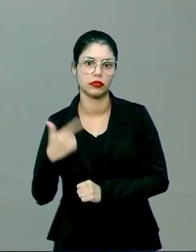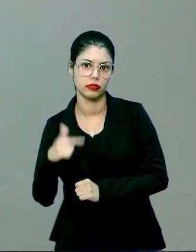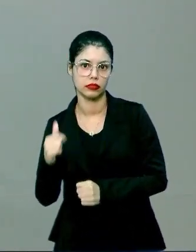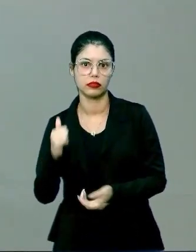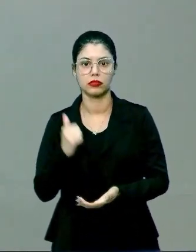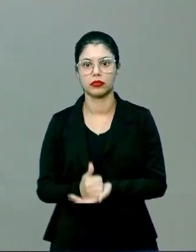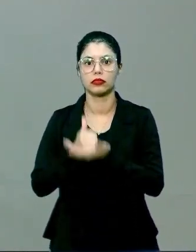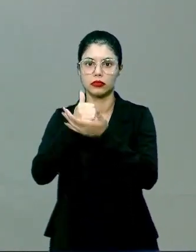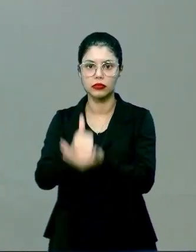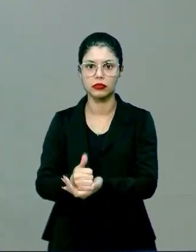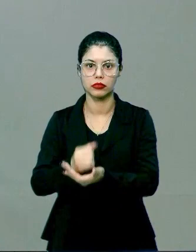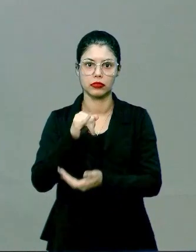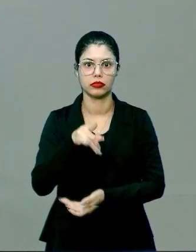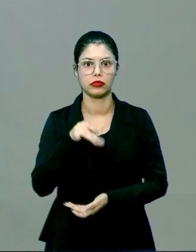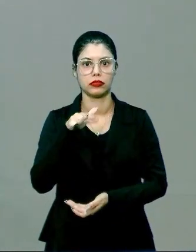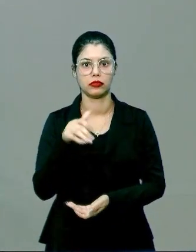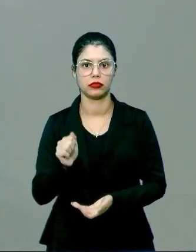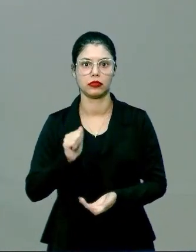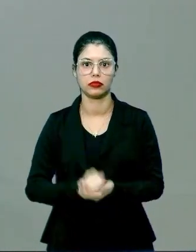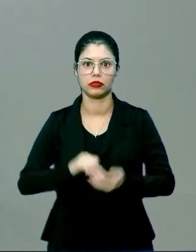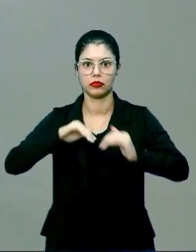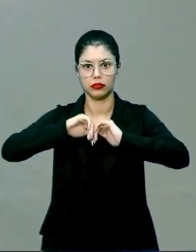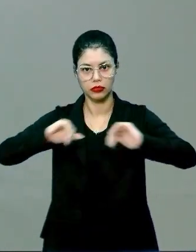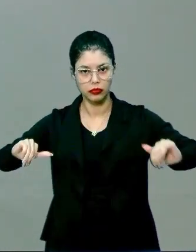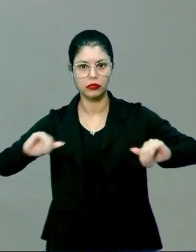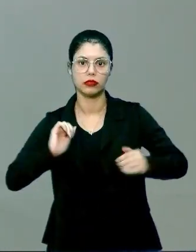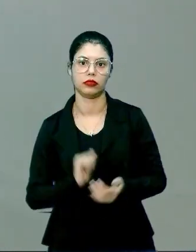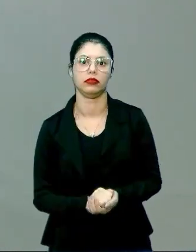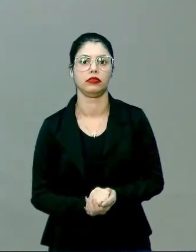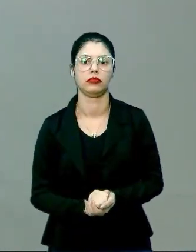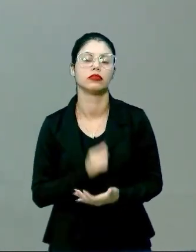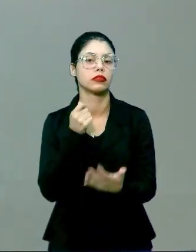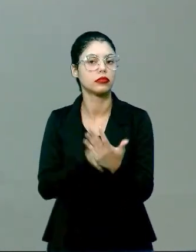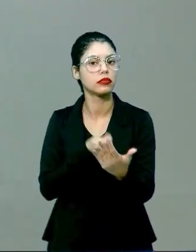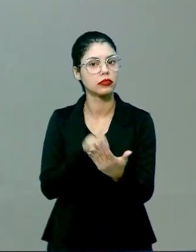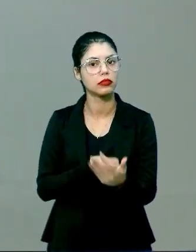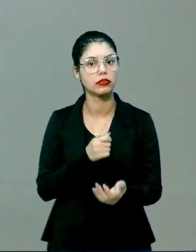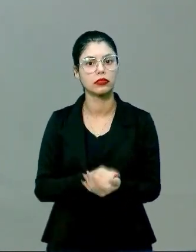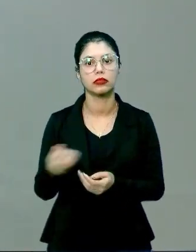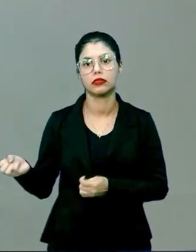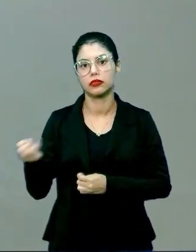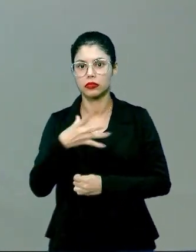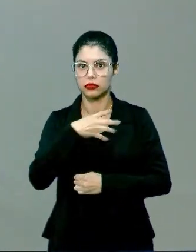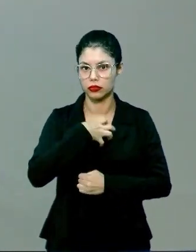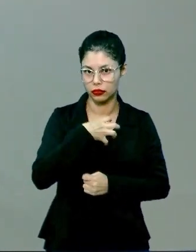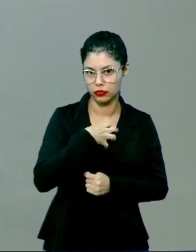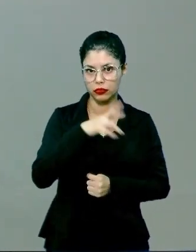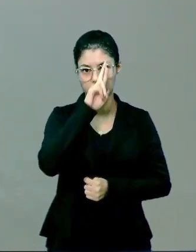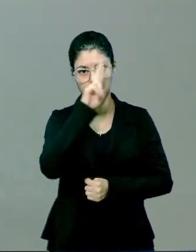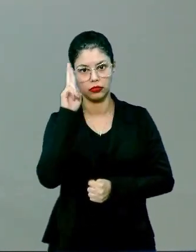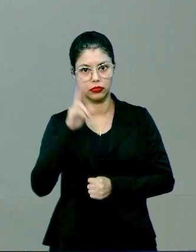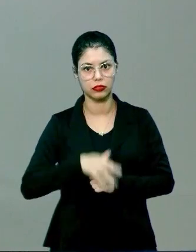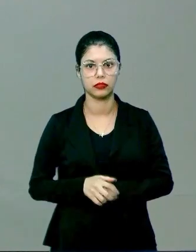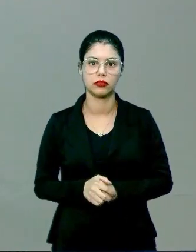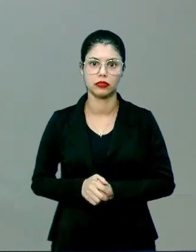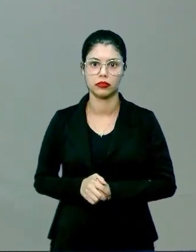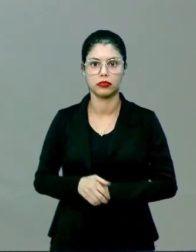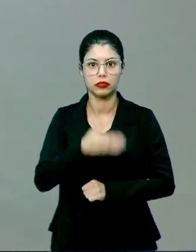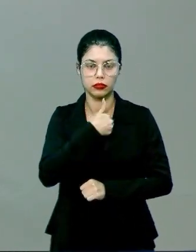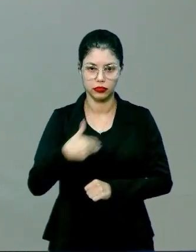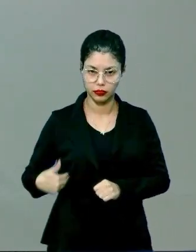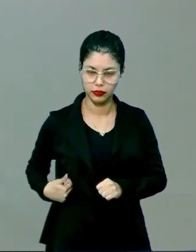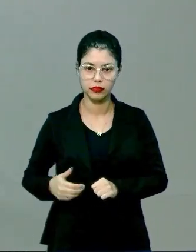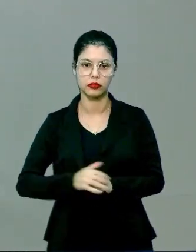não apoiava os ideais, né, separatistas de resistência a esse novo momento da história que era a